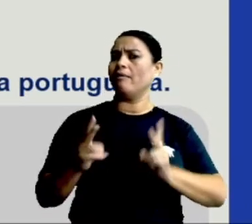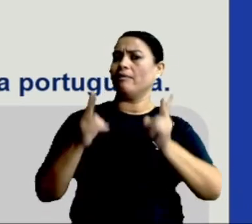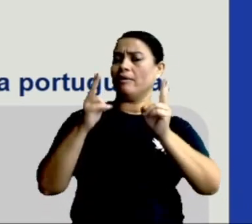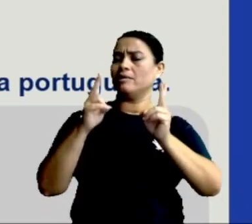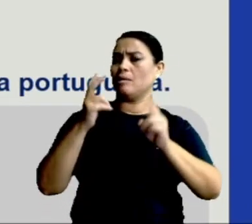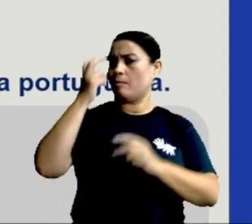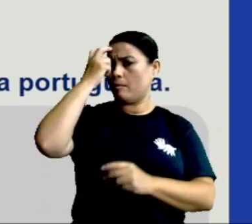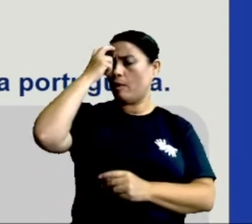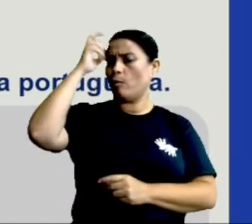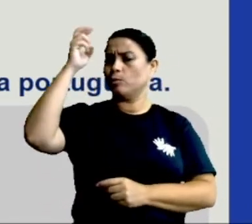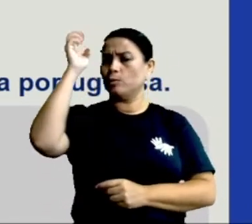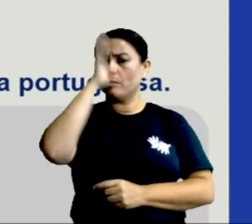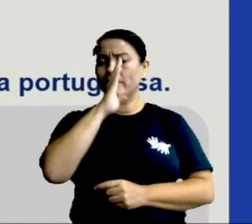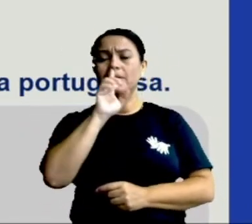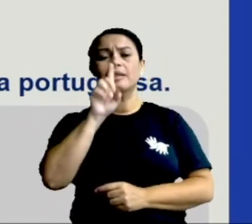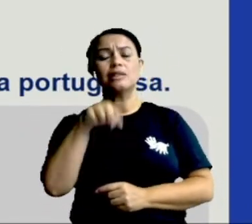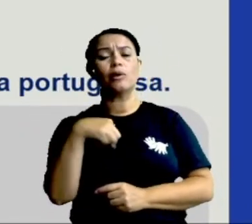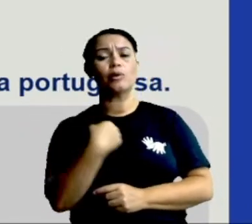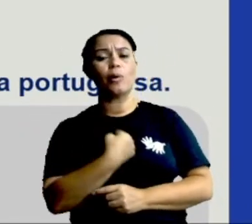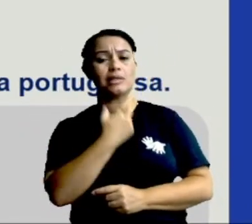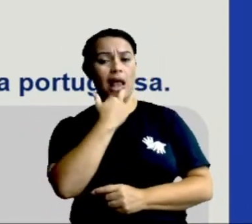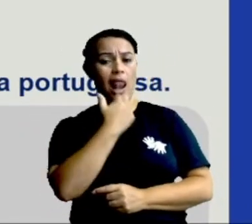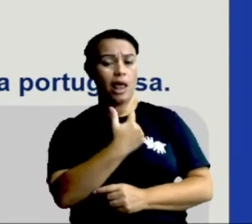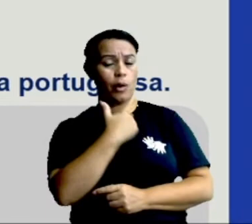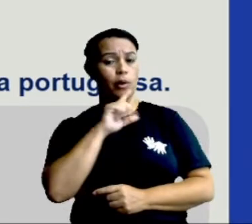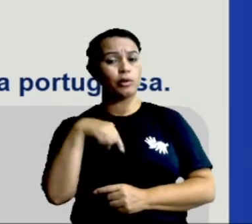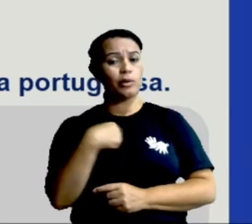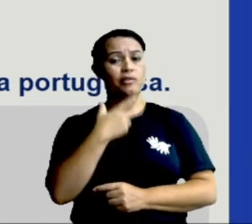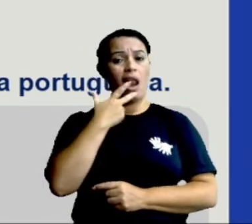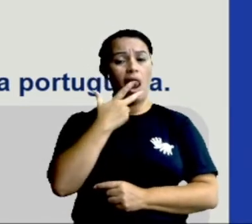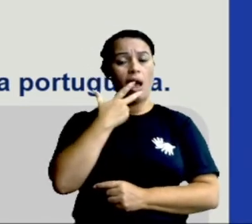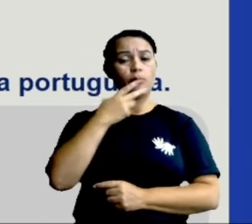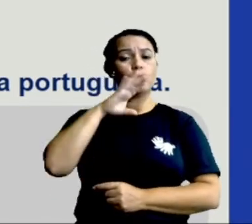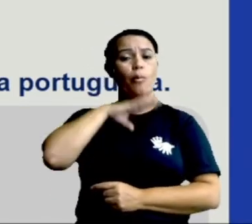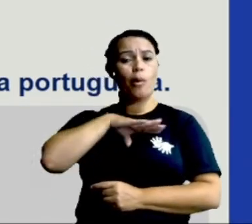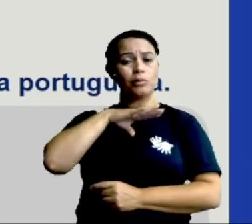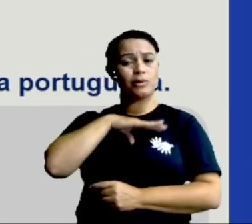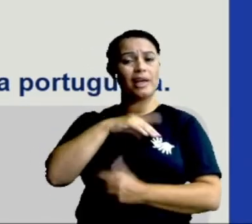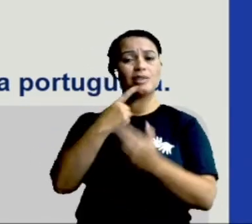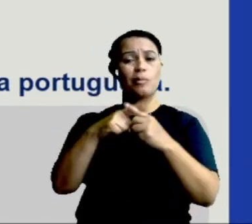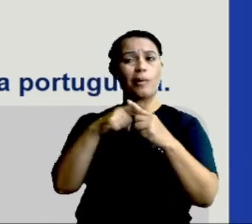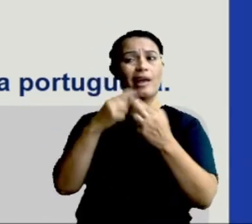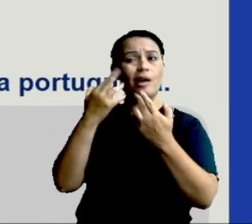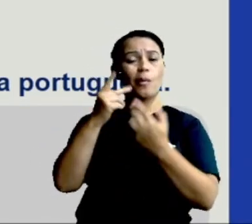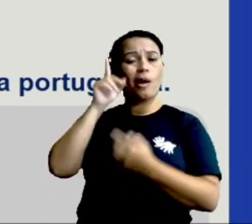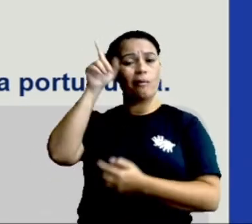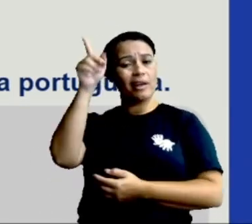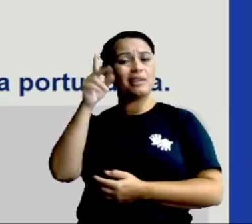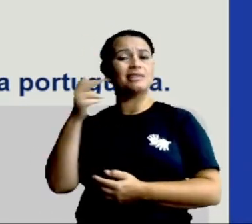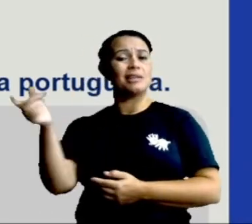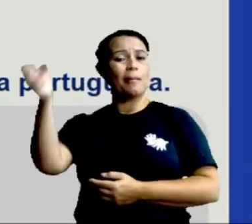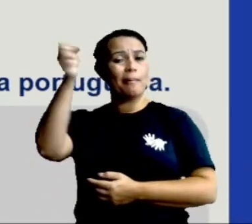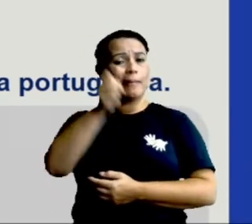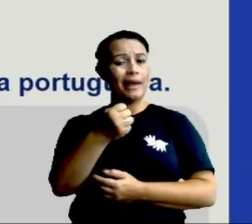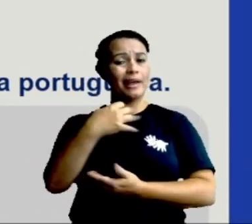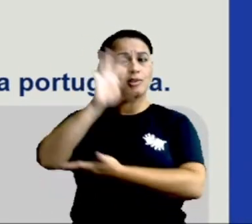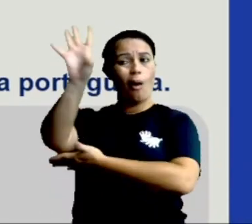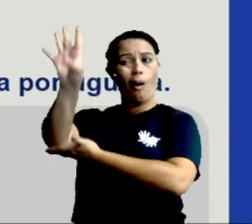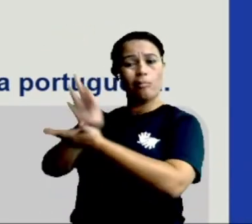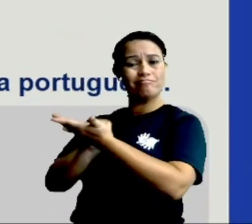aqui deixaram, seria a nossa língua. Nós falamos o português porque é uma herança dos portugueses que aqui